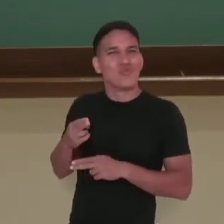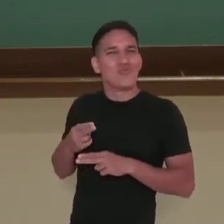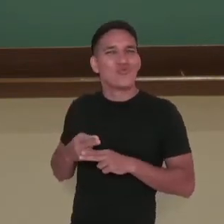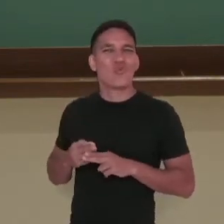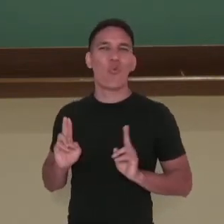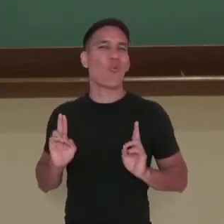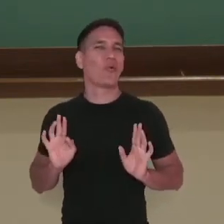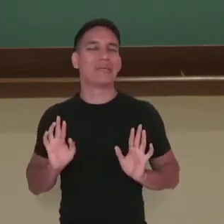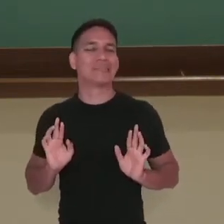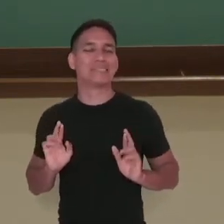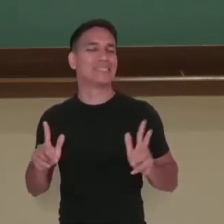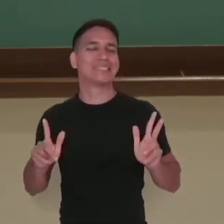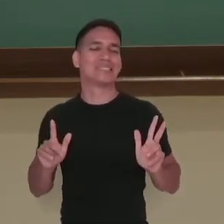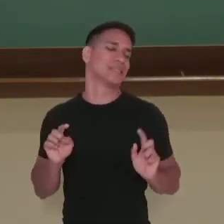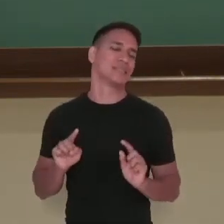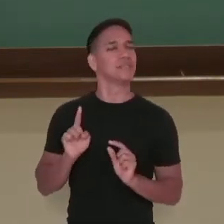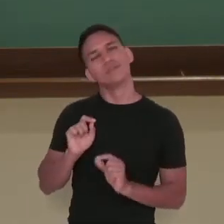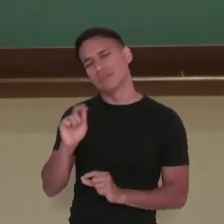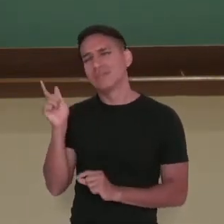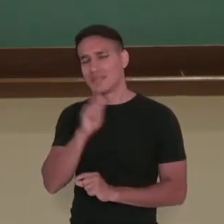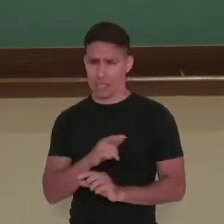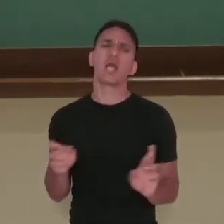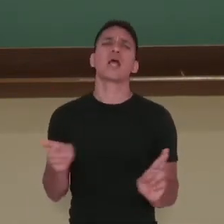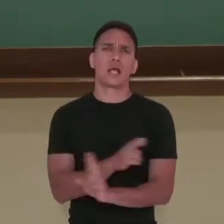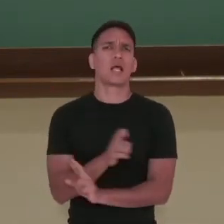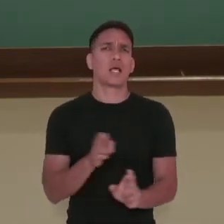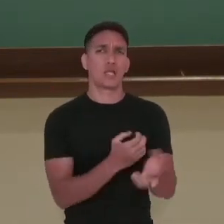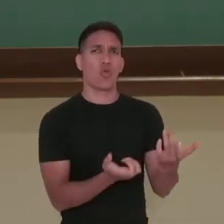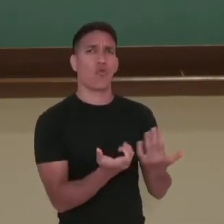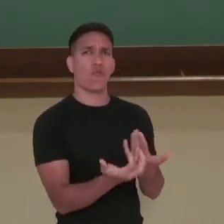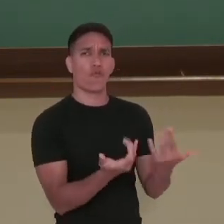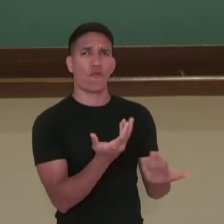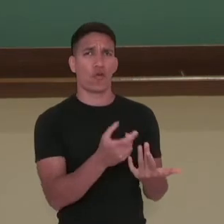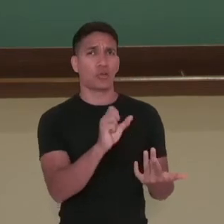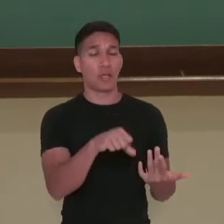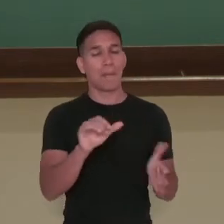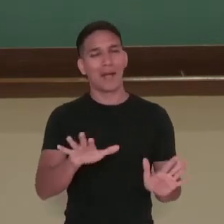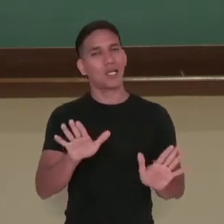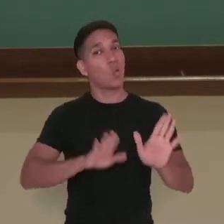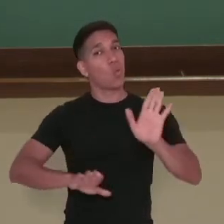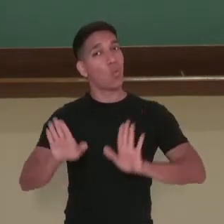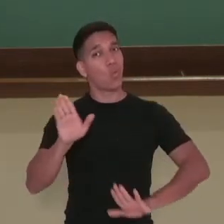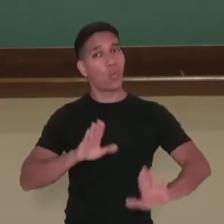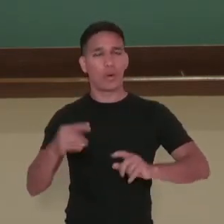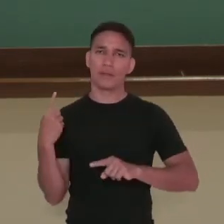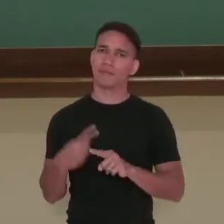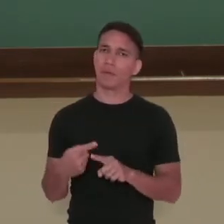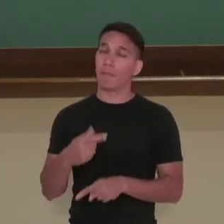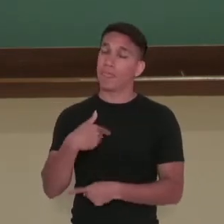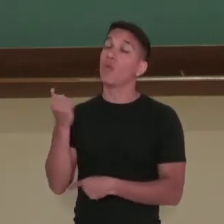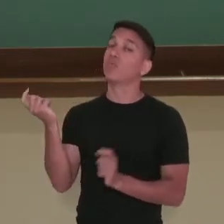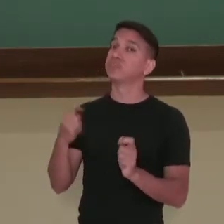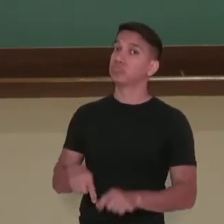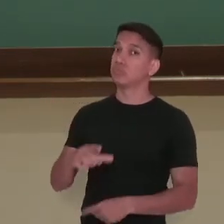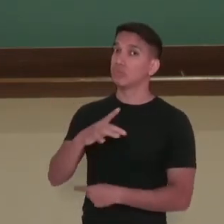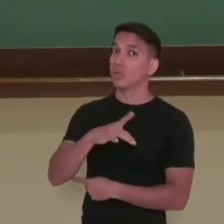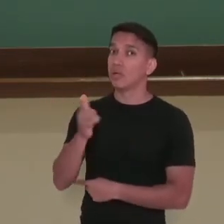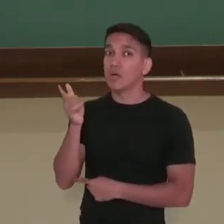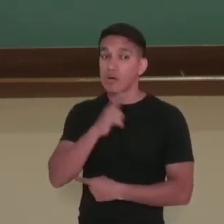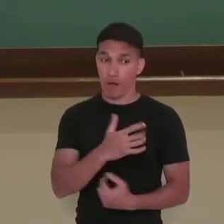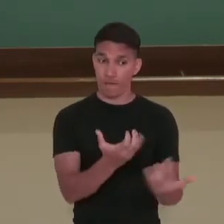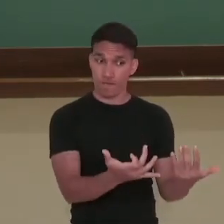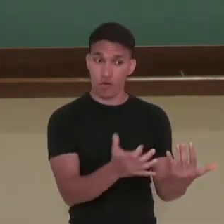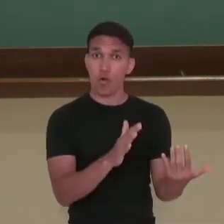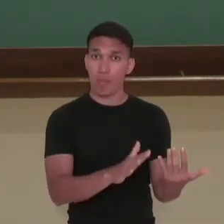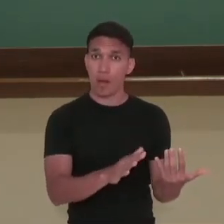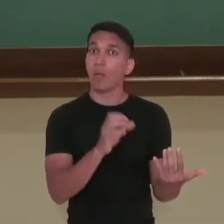e embora ele tenha uma certa relação com o fogo, mas você tem que tomar cuidado, porque eu posso ter fogo e posso